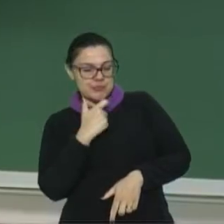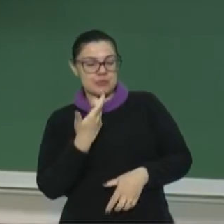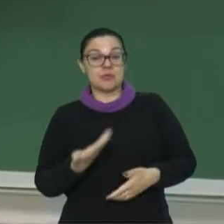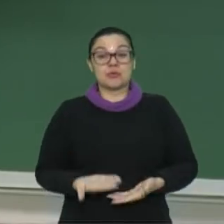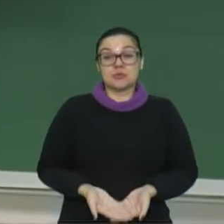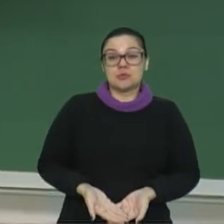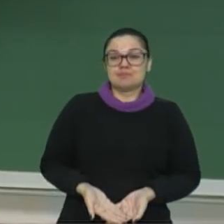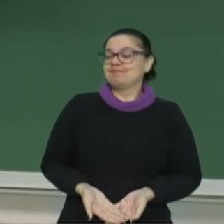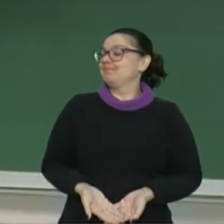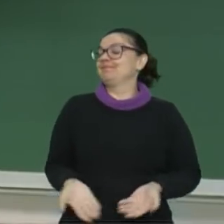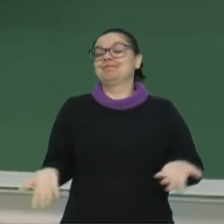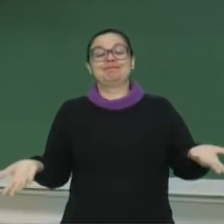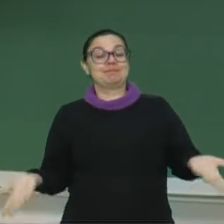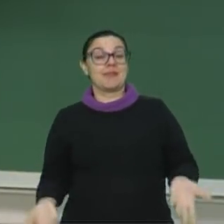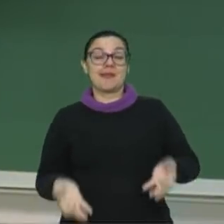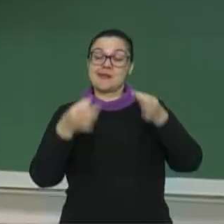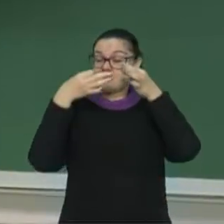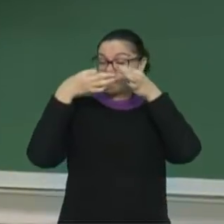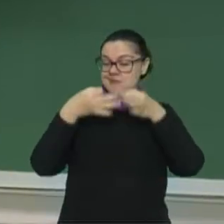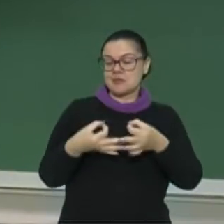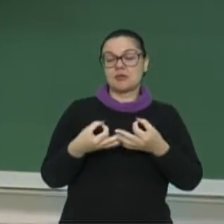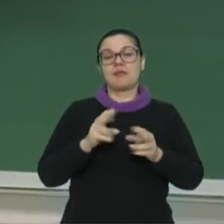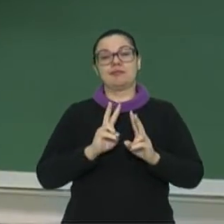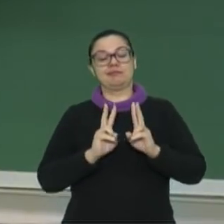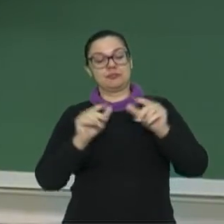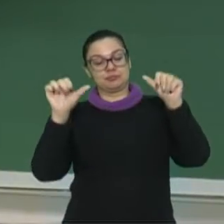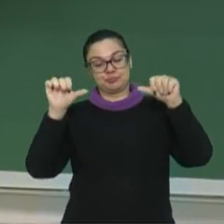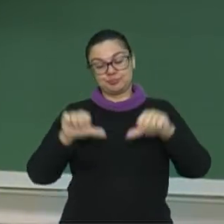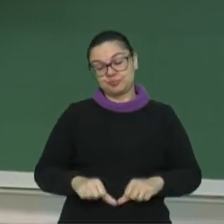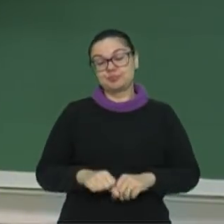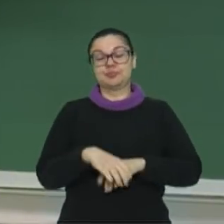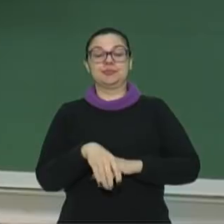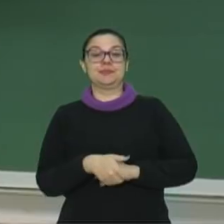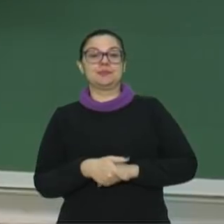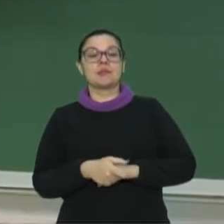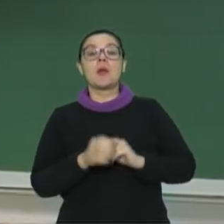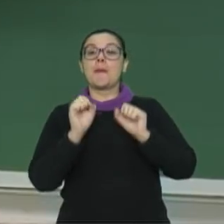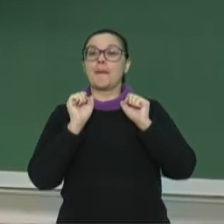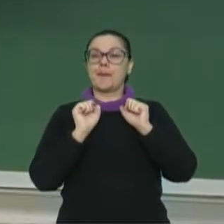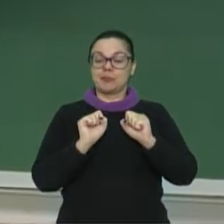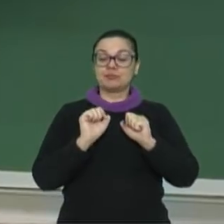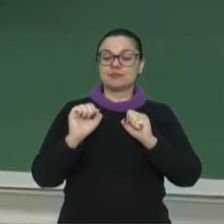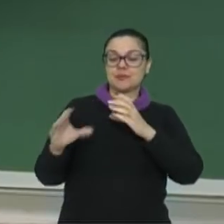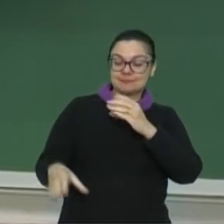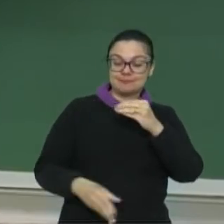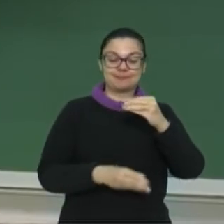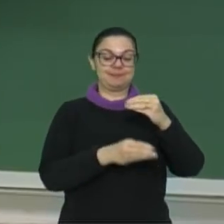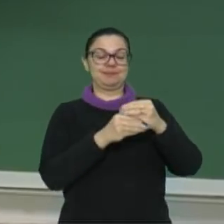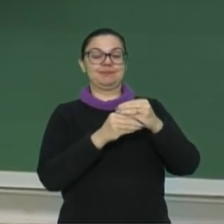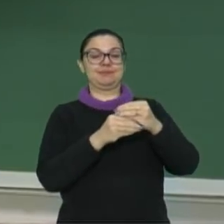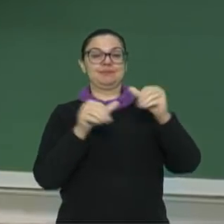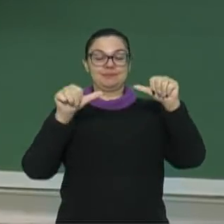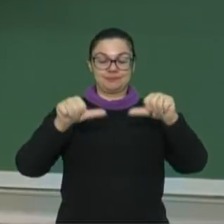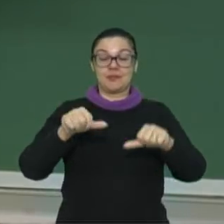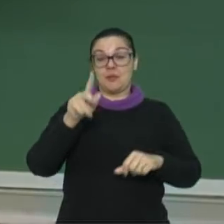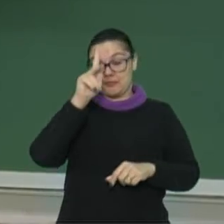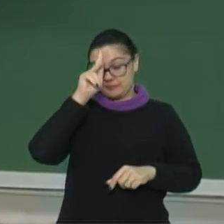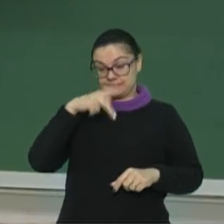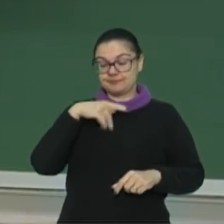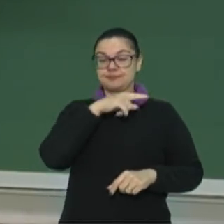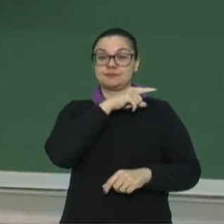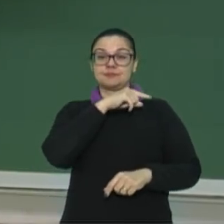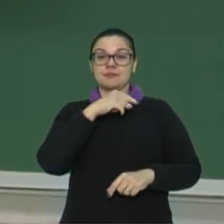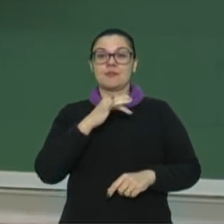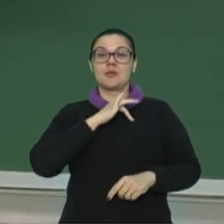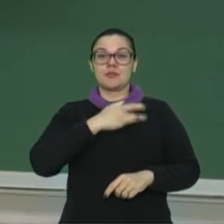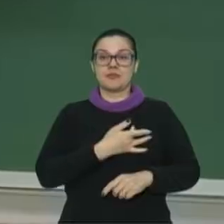tenho autoaceitação, com certeza eu posso me fazer de vítima, né? Pode corroborar, confirmar esse comportamento. Letra